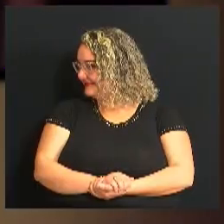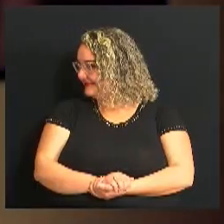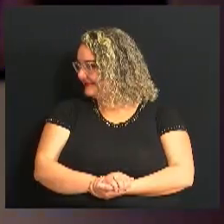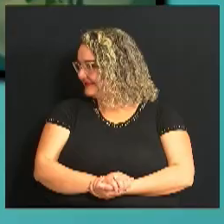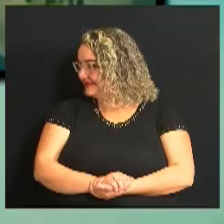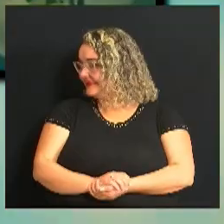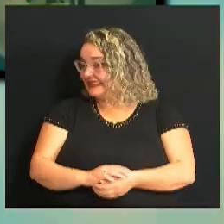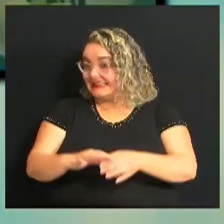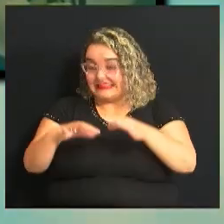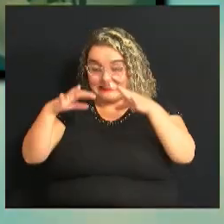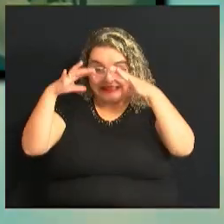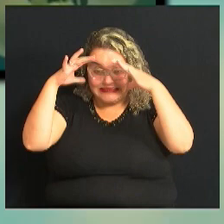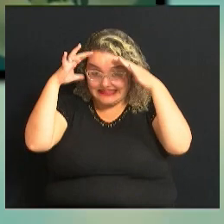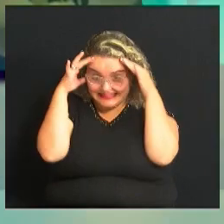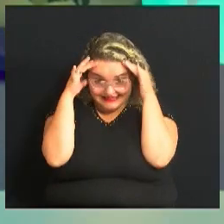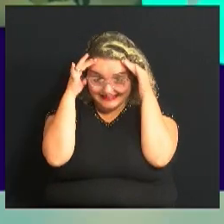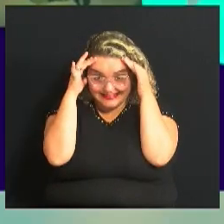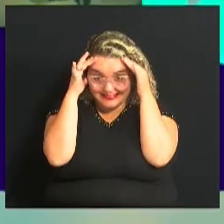asteroid.